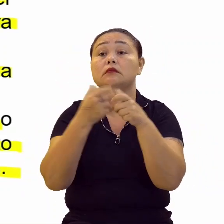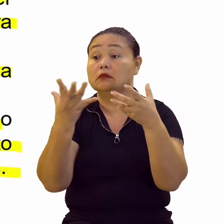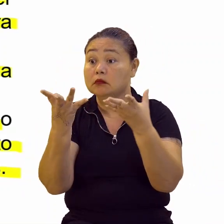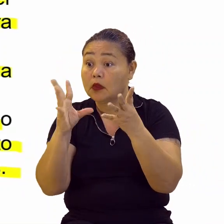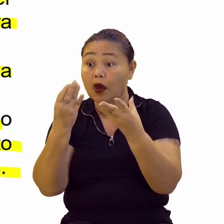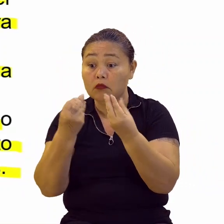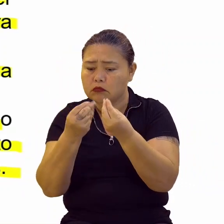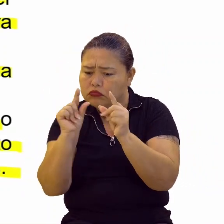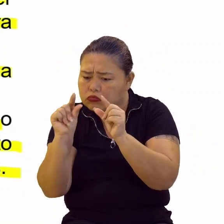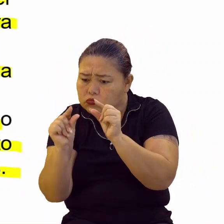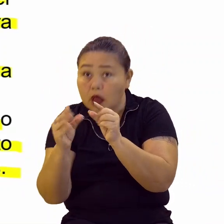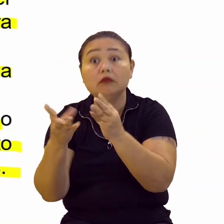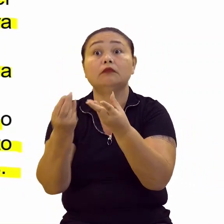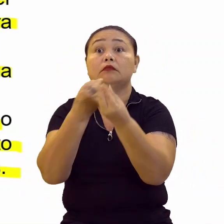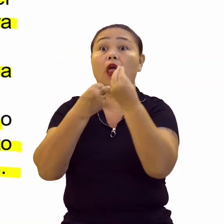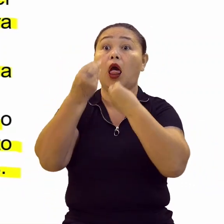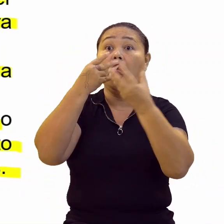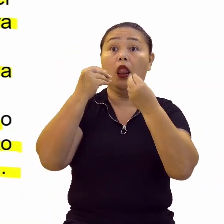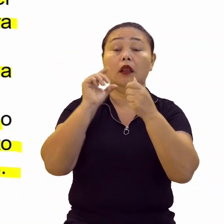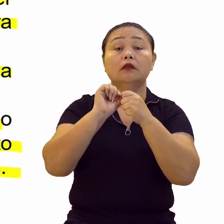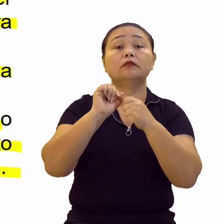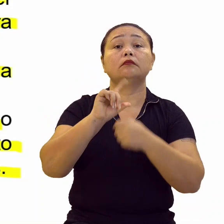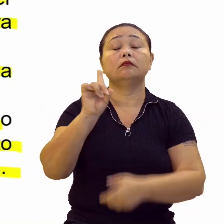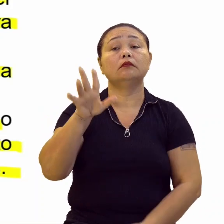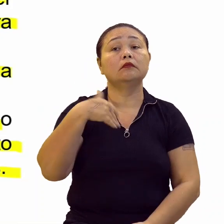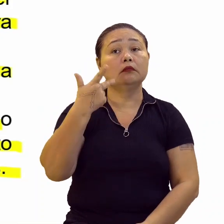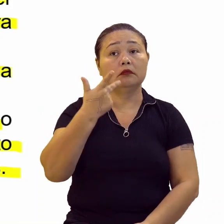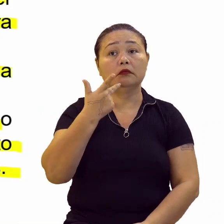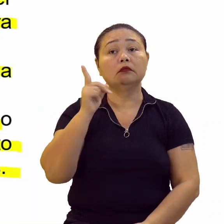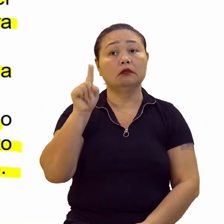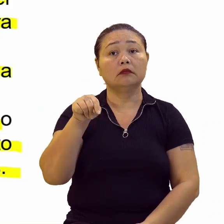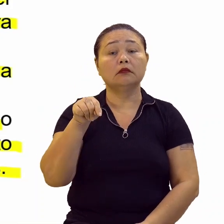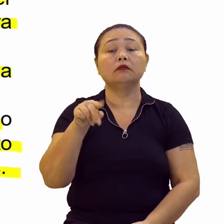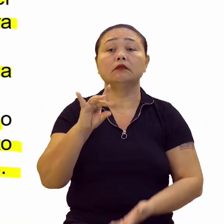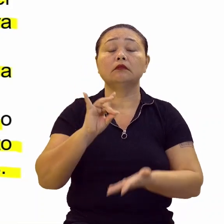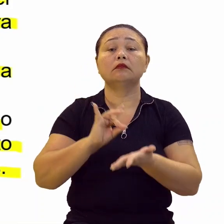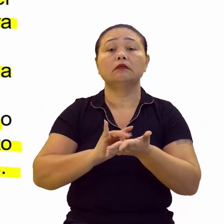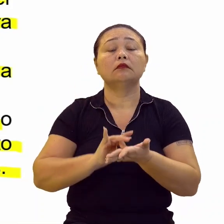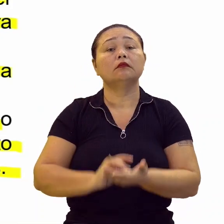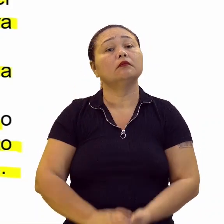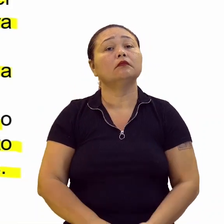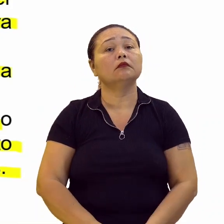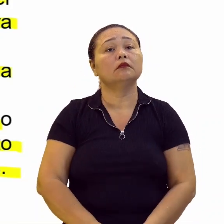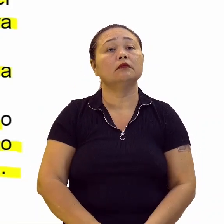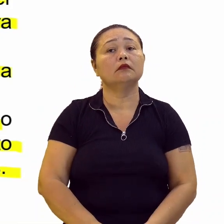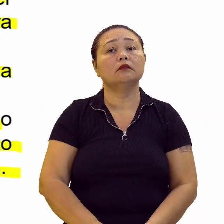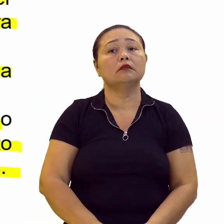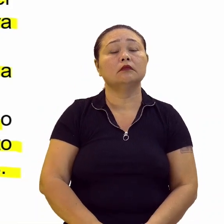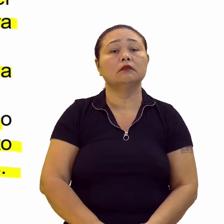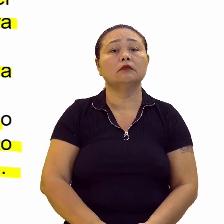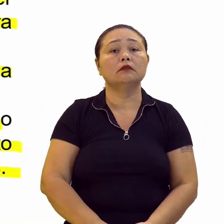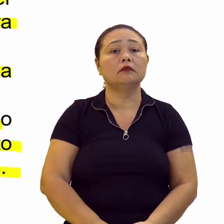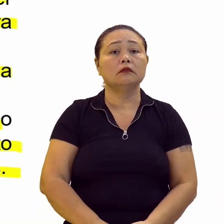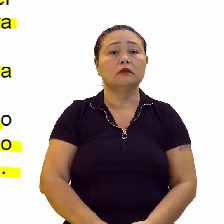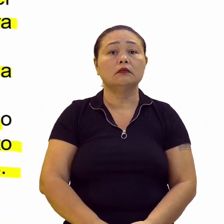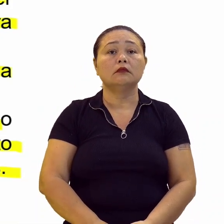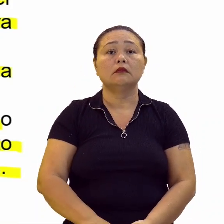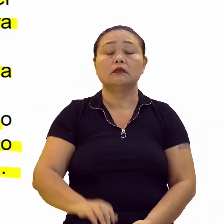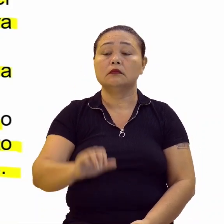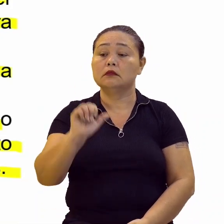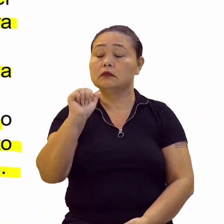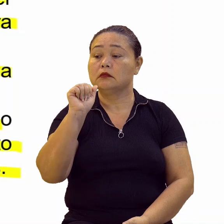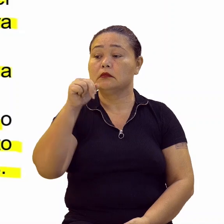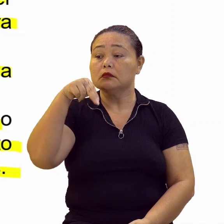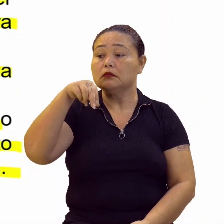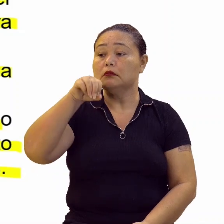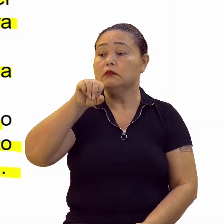quantidade. Quando a gente fala de compulsão, a gente está falando disso, não é verdade? Sim. Na anorexia, ele